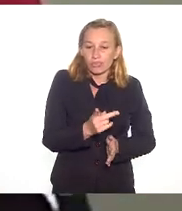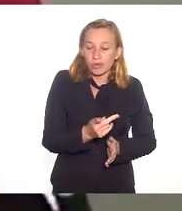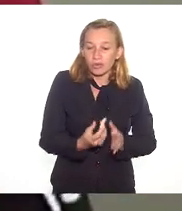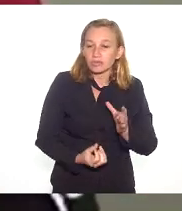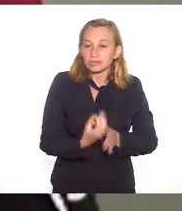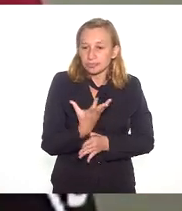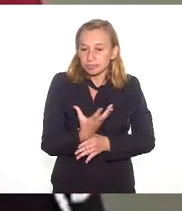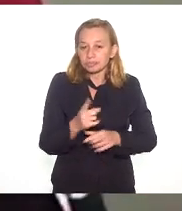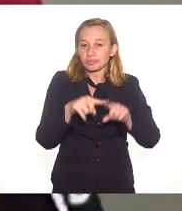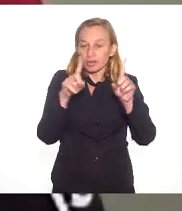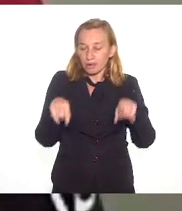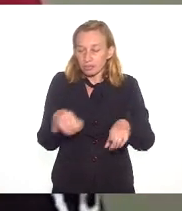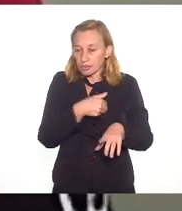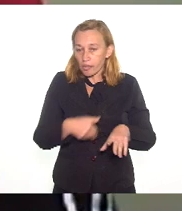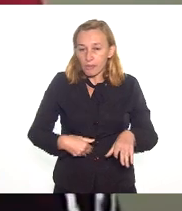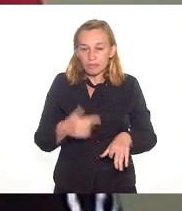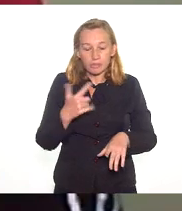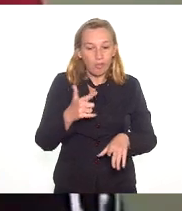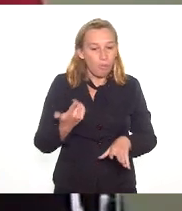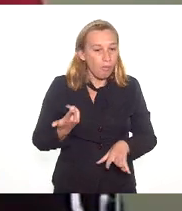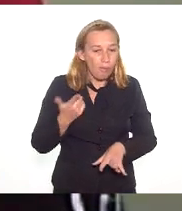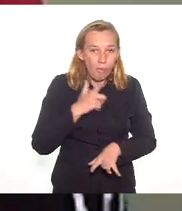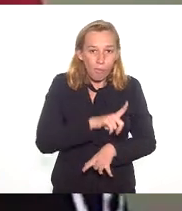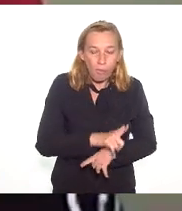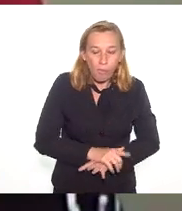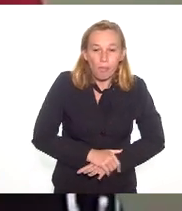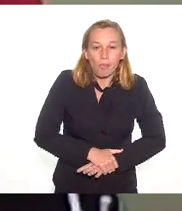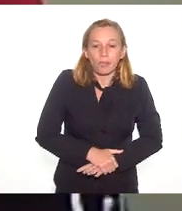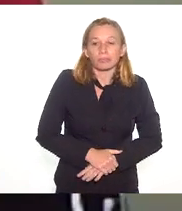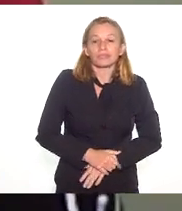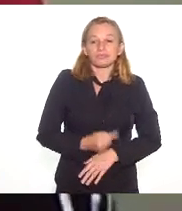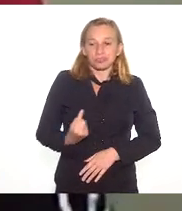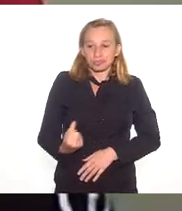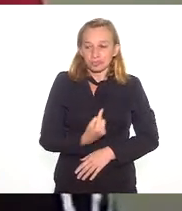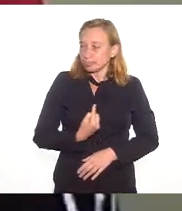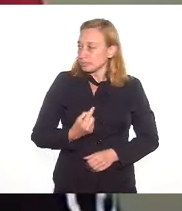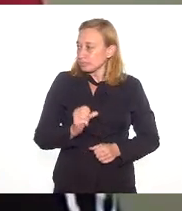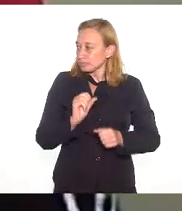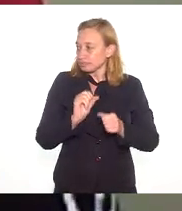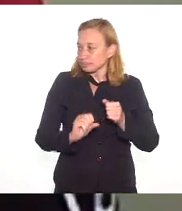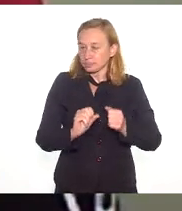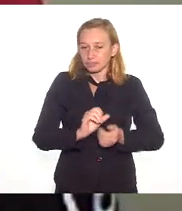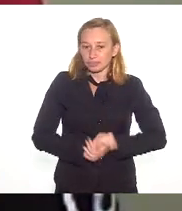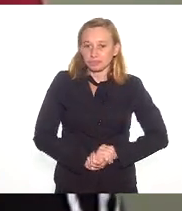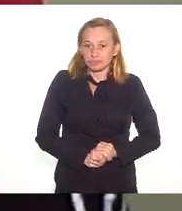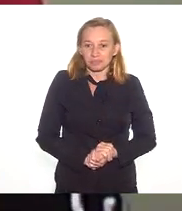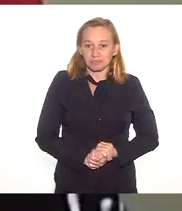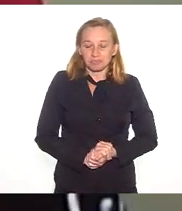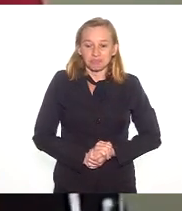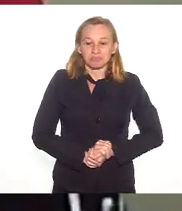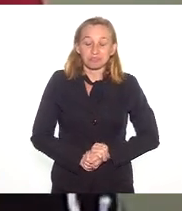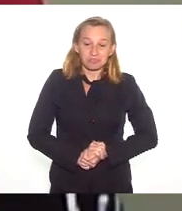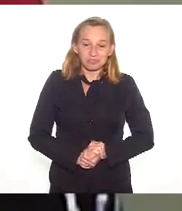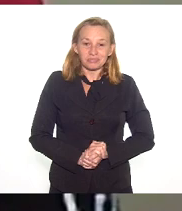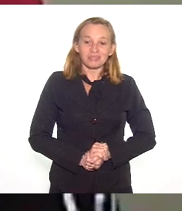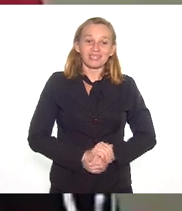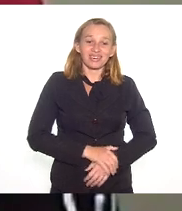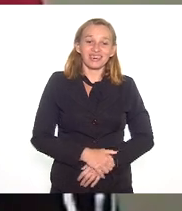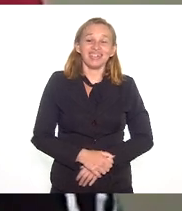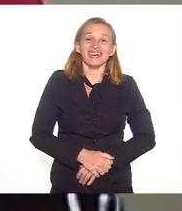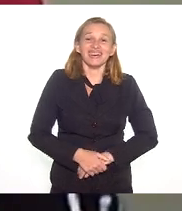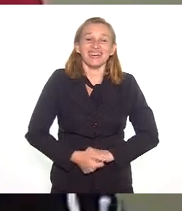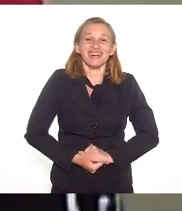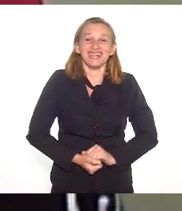essa força de trabalho que não era servidor público. A gente está fazendo a renovação da lei, que